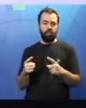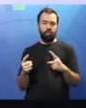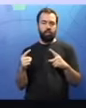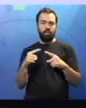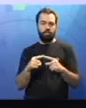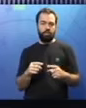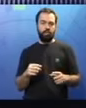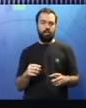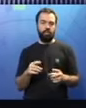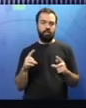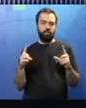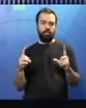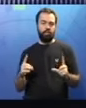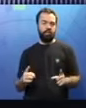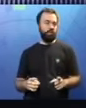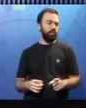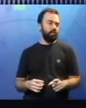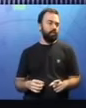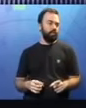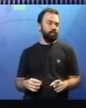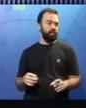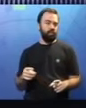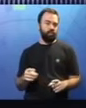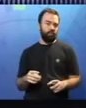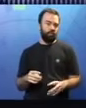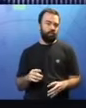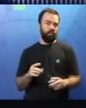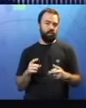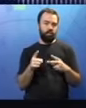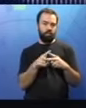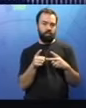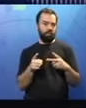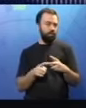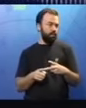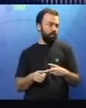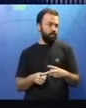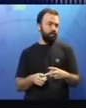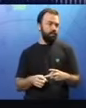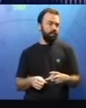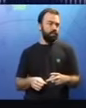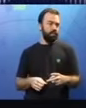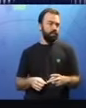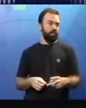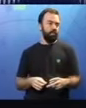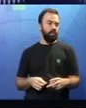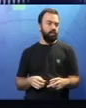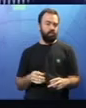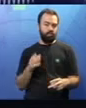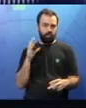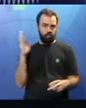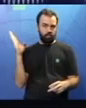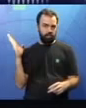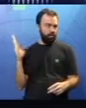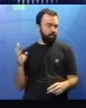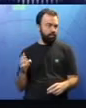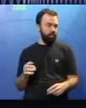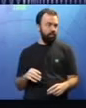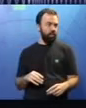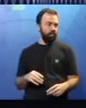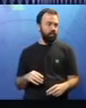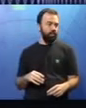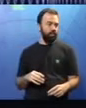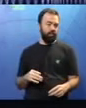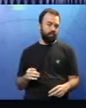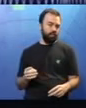A gente vai usar aqui uma mola slim para representar o movimento de uma onda. O modelo é de uma